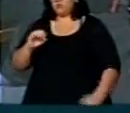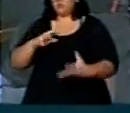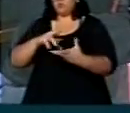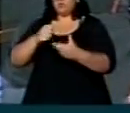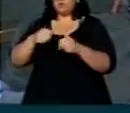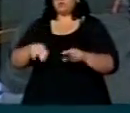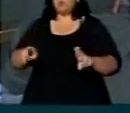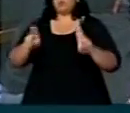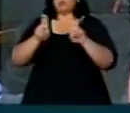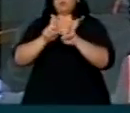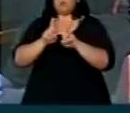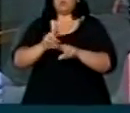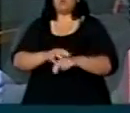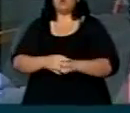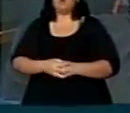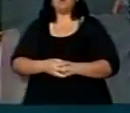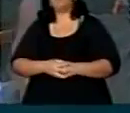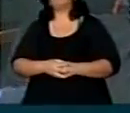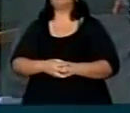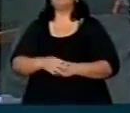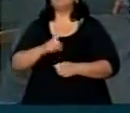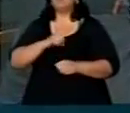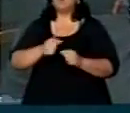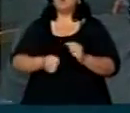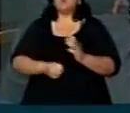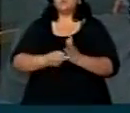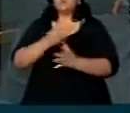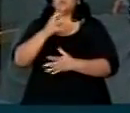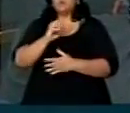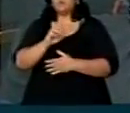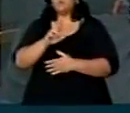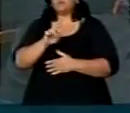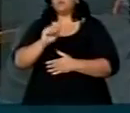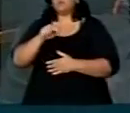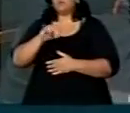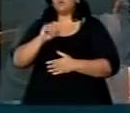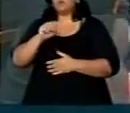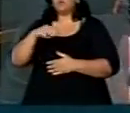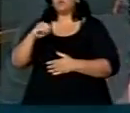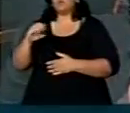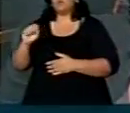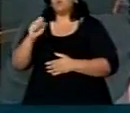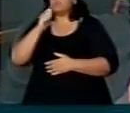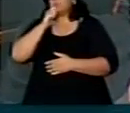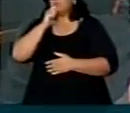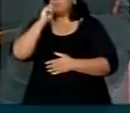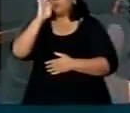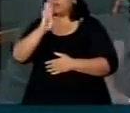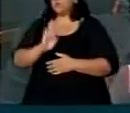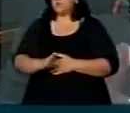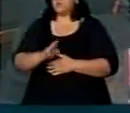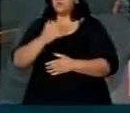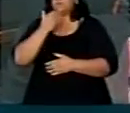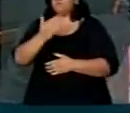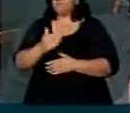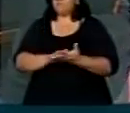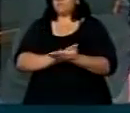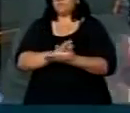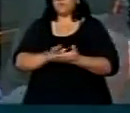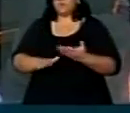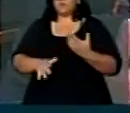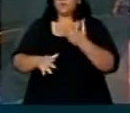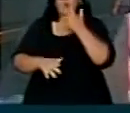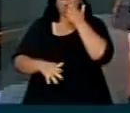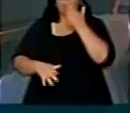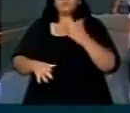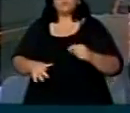FAO. São uma série de organismos em que o Brasil, infelizmente, está em débito. E acho que isso é um desgaste